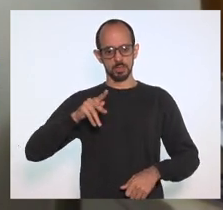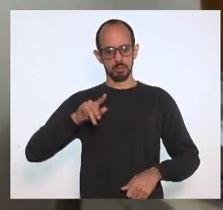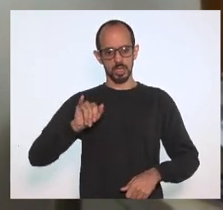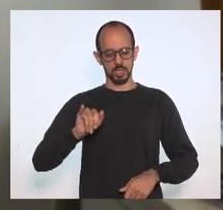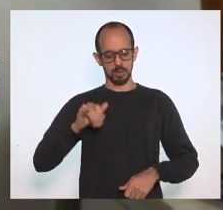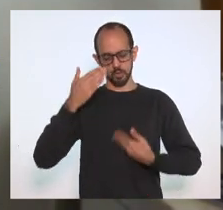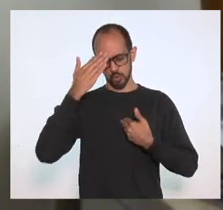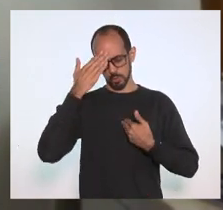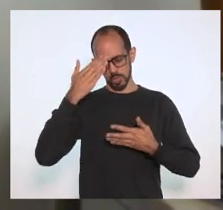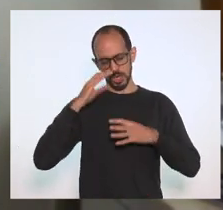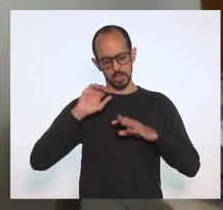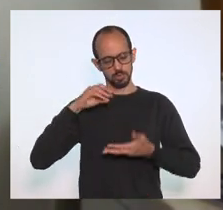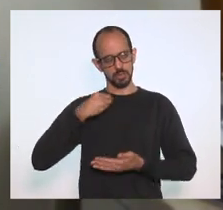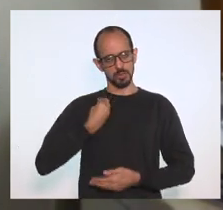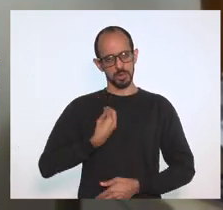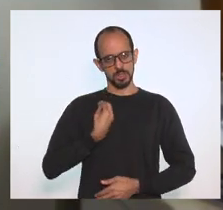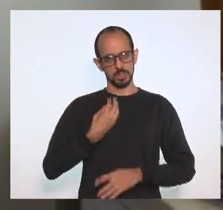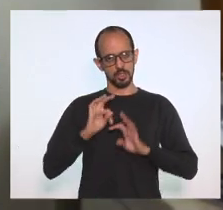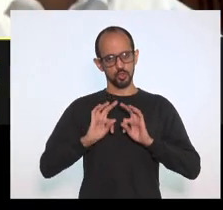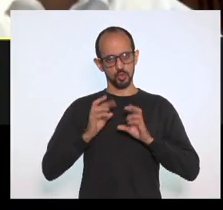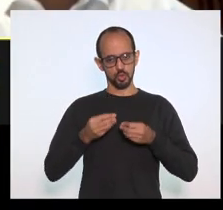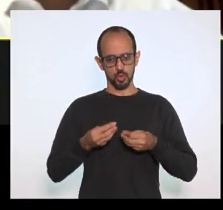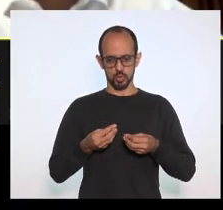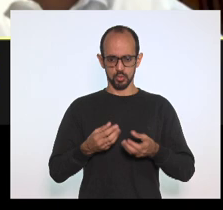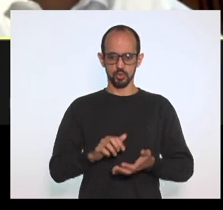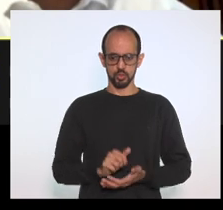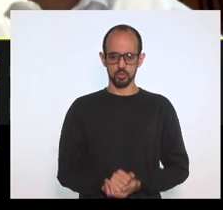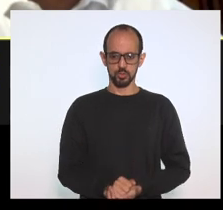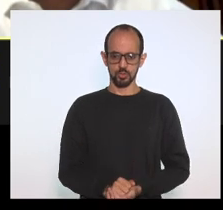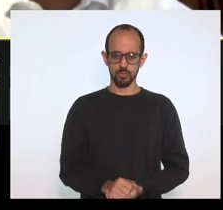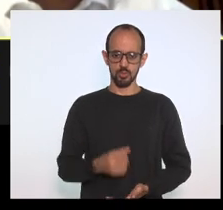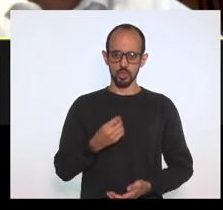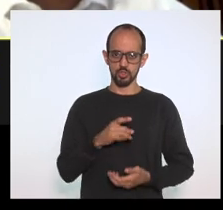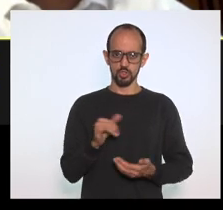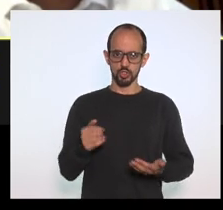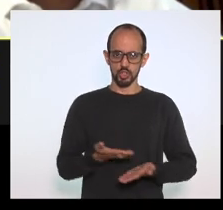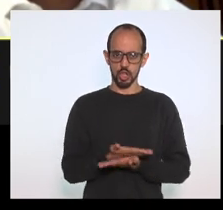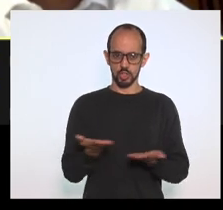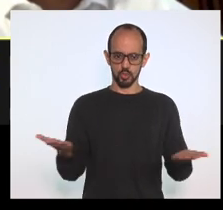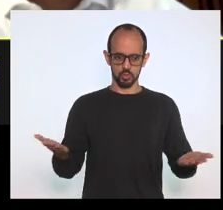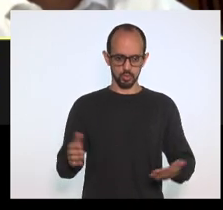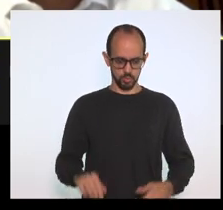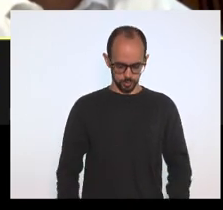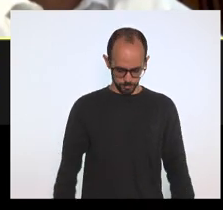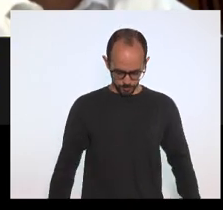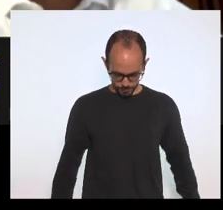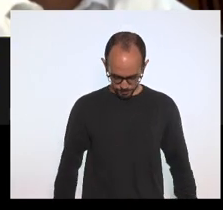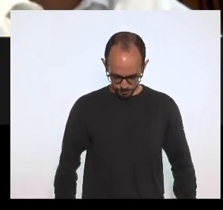obrigado pela presença de todas e todos. Obrigado. Bom dia, deputado.